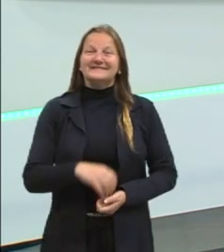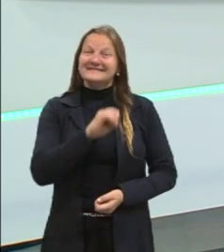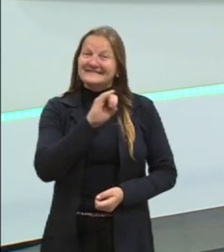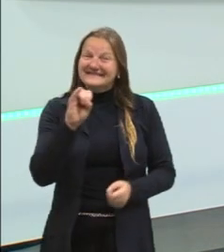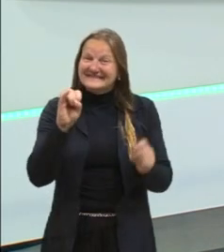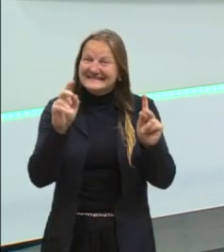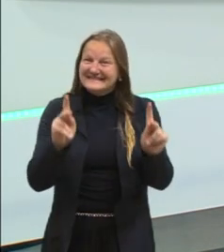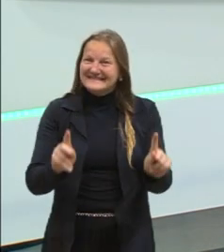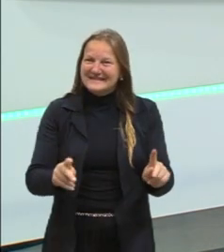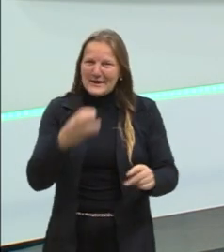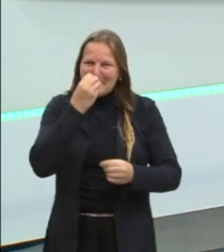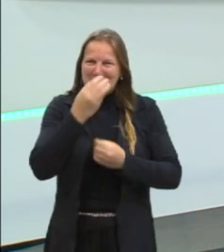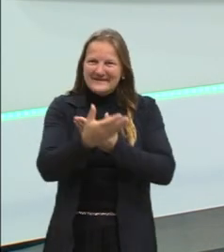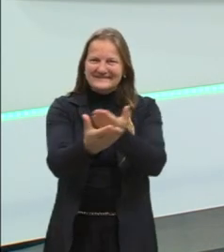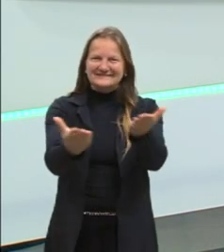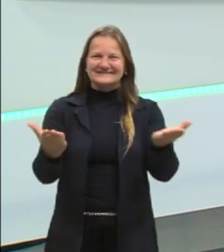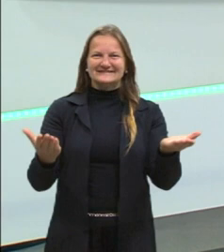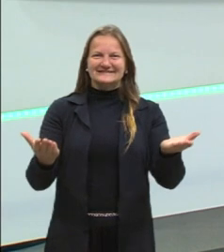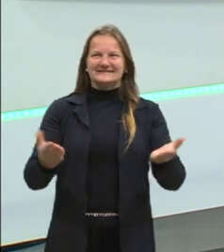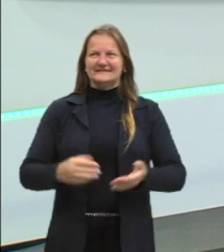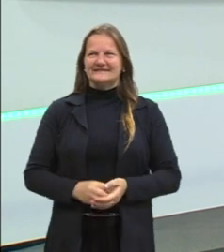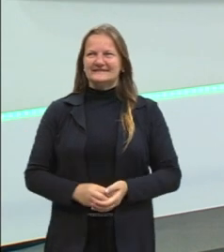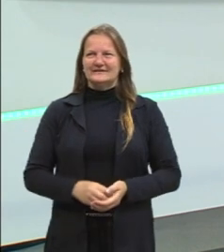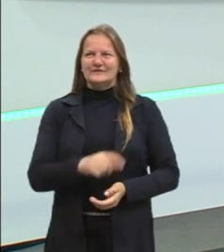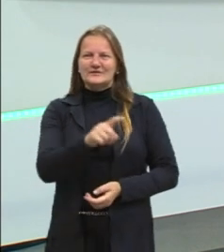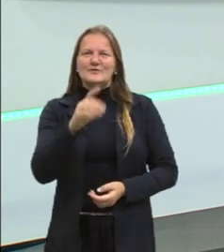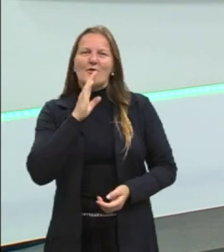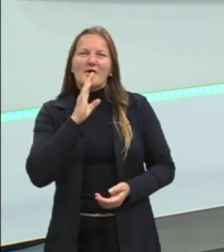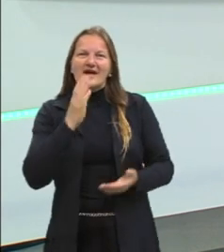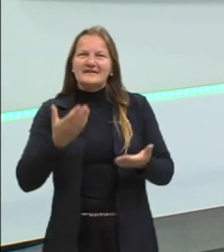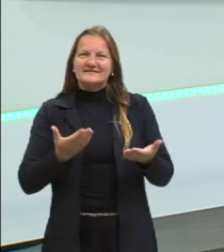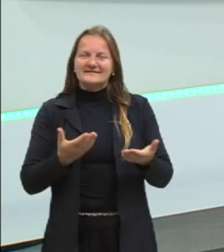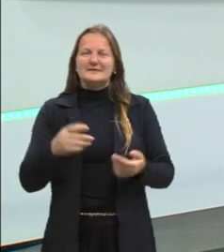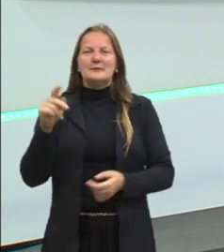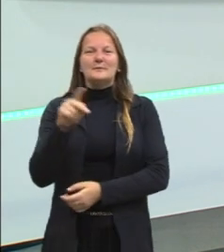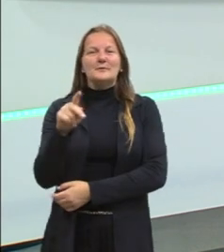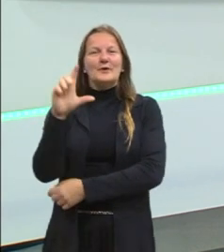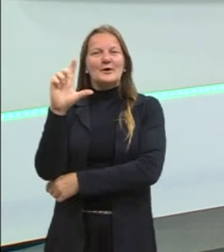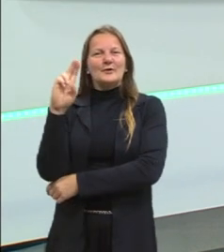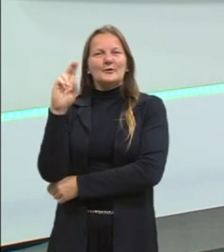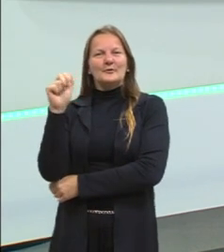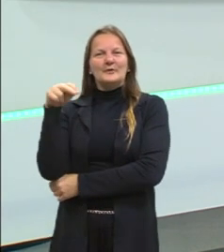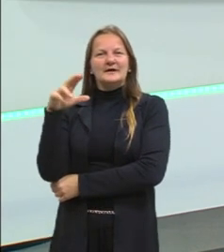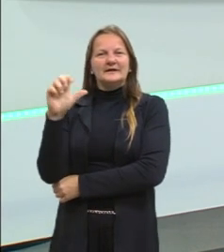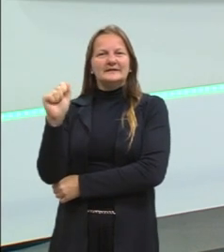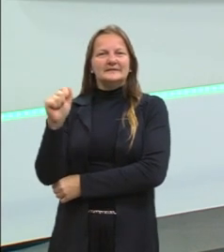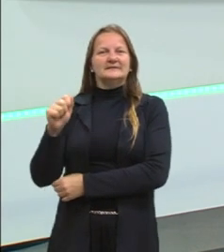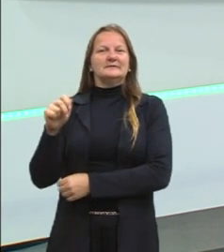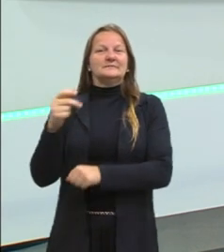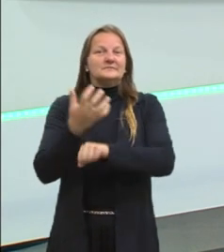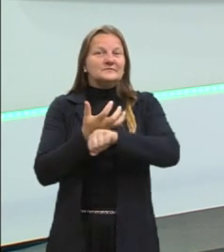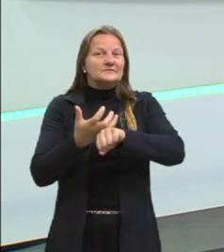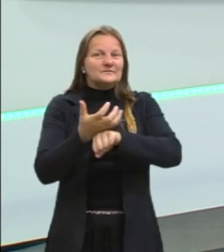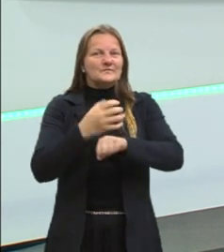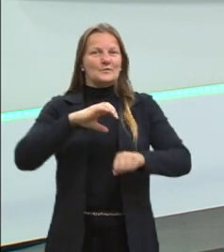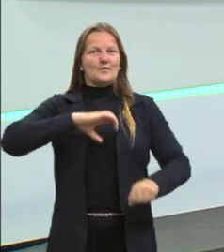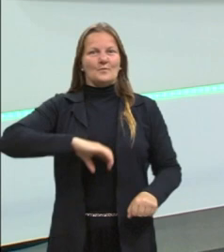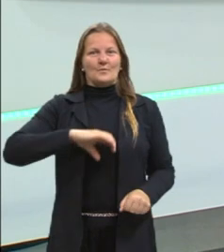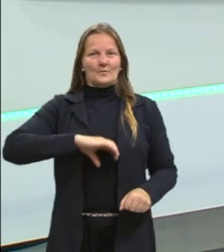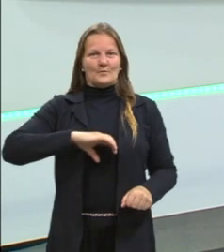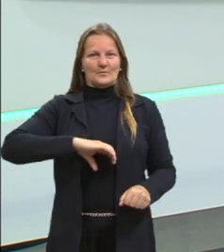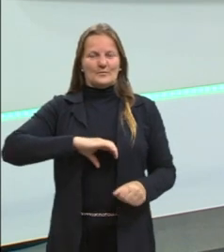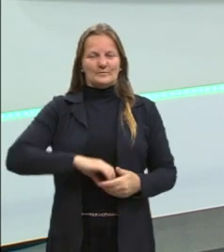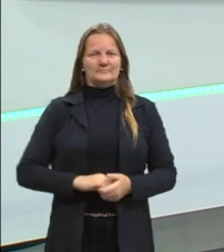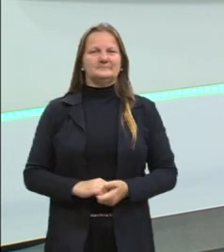E aí pessoal tudo bem com vocês você já me conhecem eu sou a professora Luana trabalha com vocês o componente curricular de língua